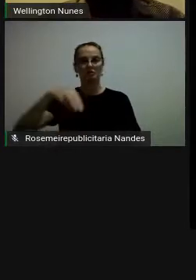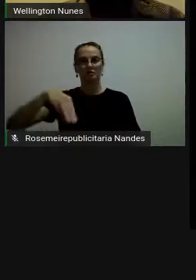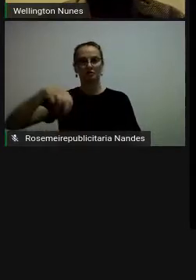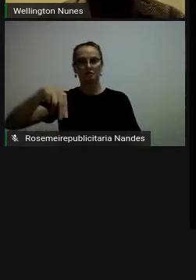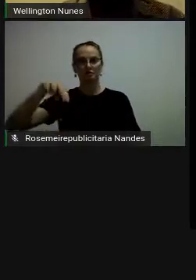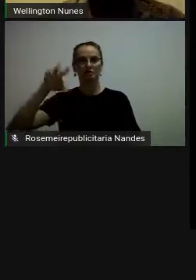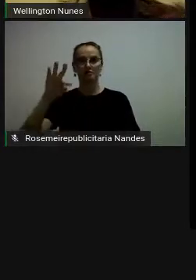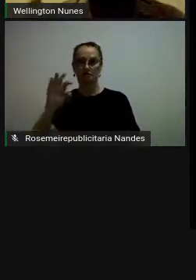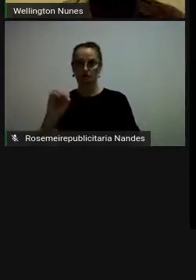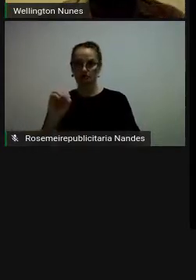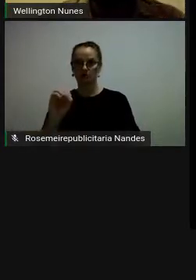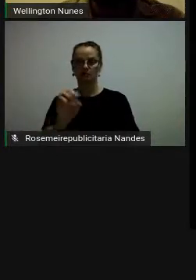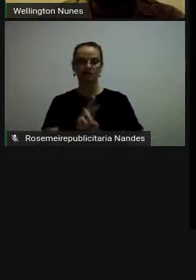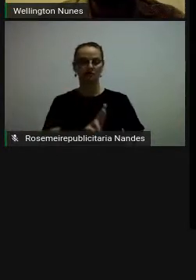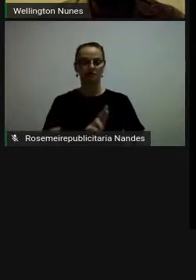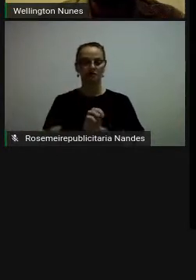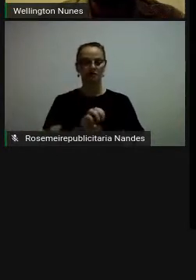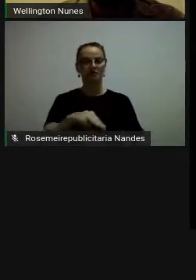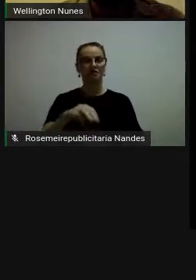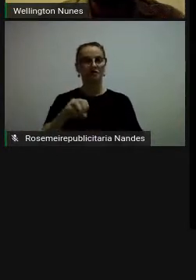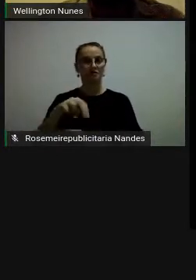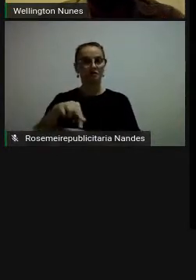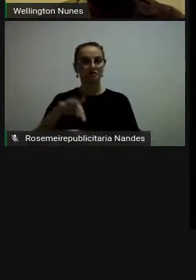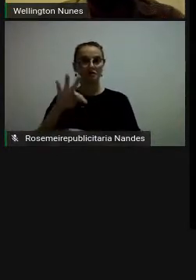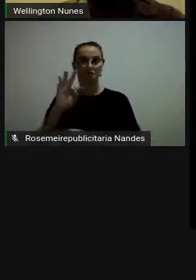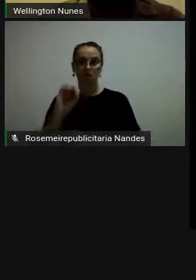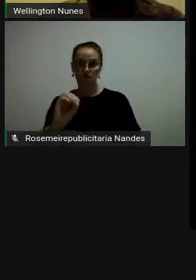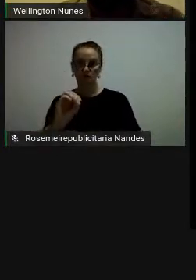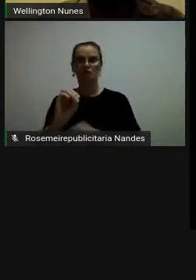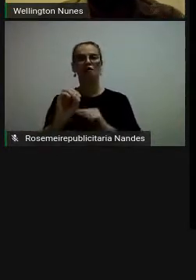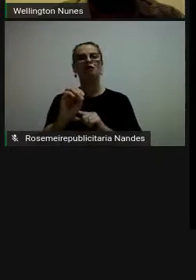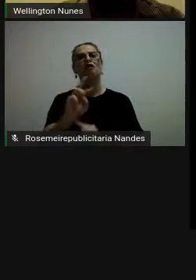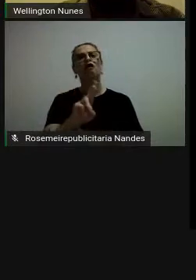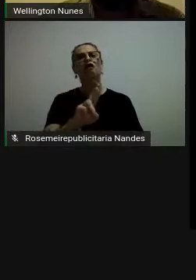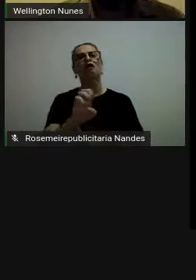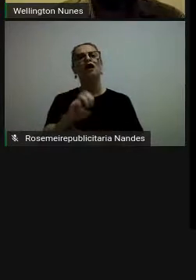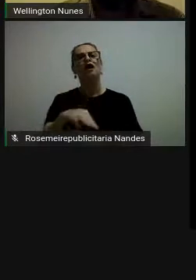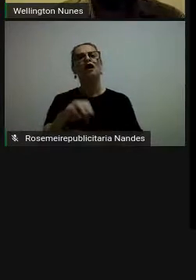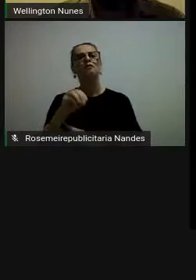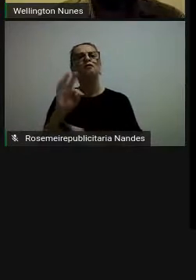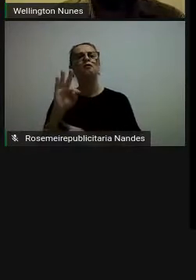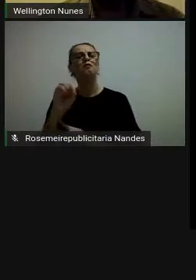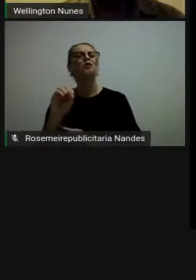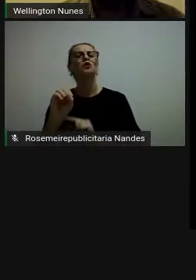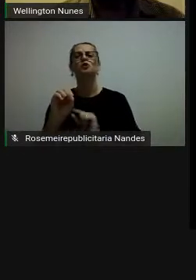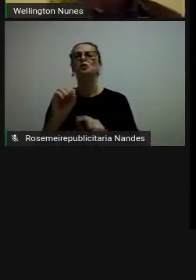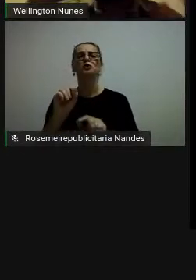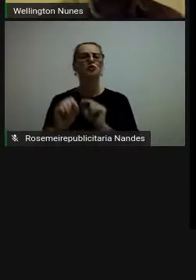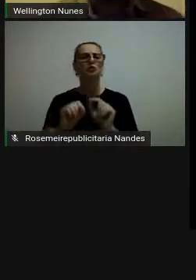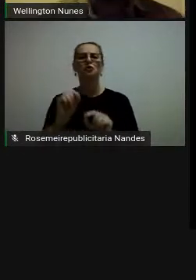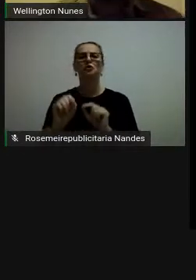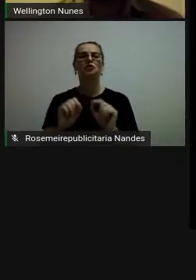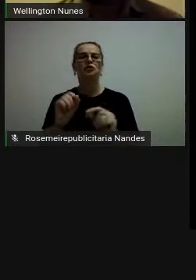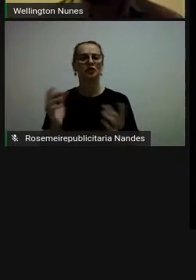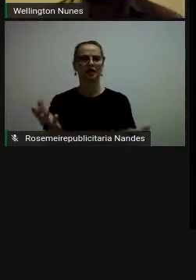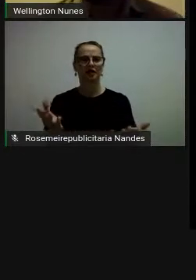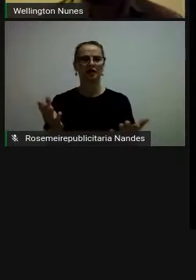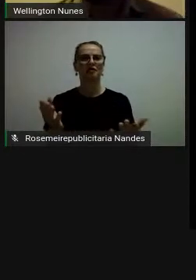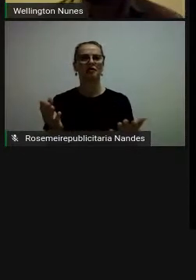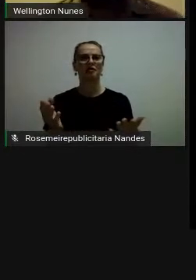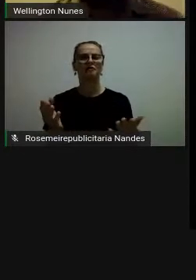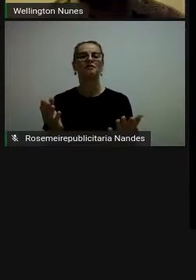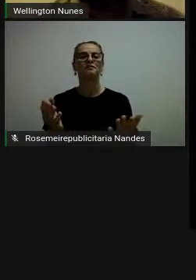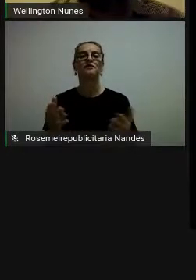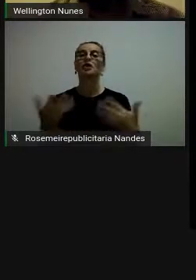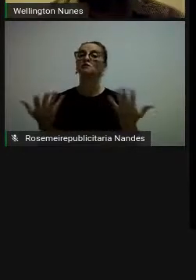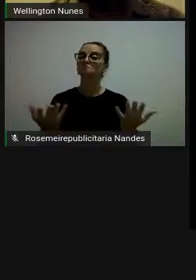distante. Sensoriamento vem de sensores, de sensoriar. Então, o sensoriamento remoto é uma forma